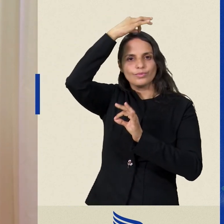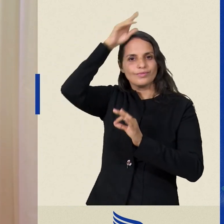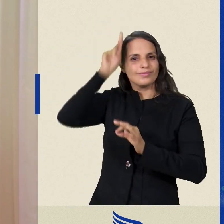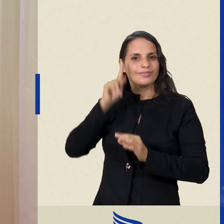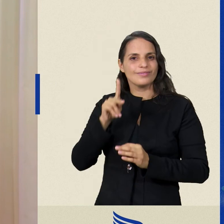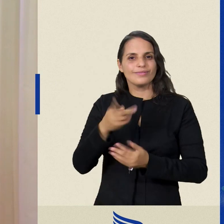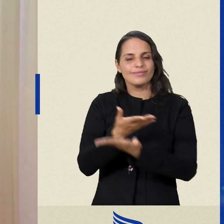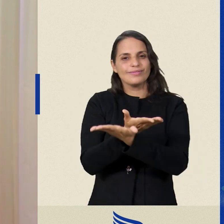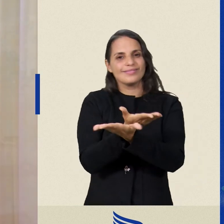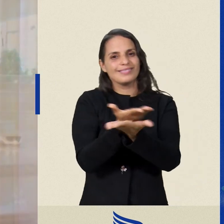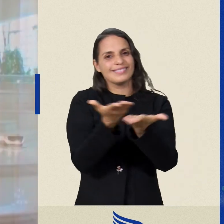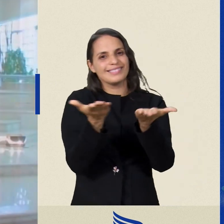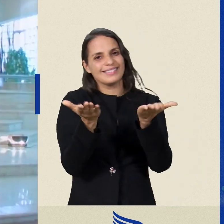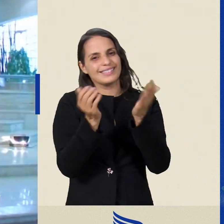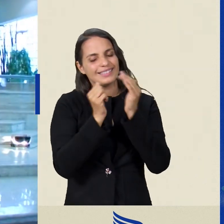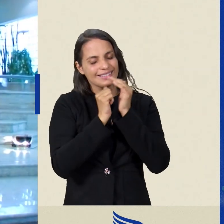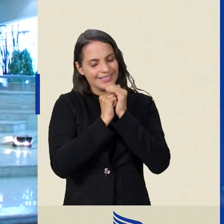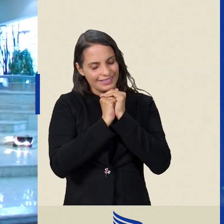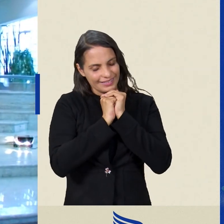todos vós. Amém.